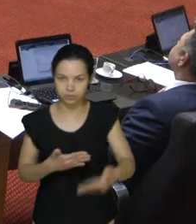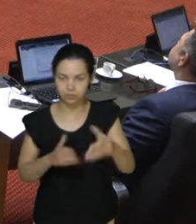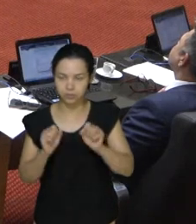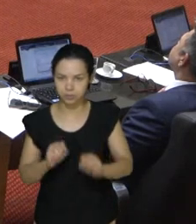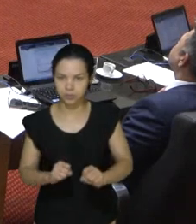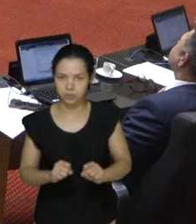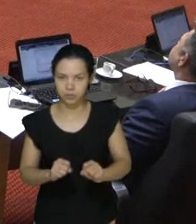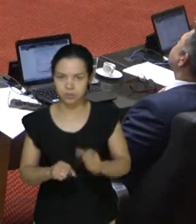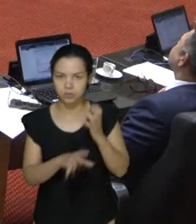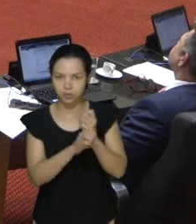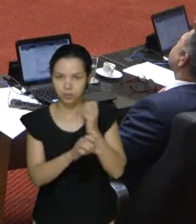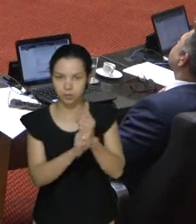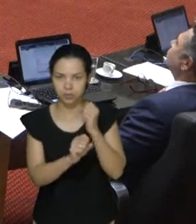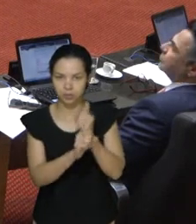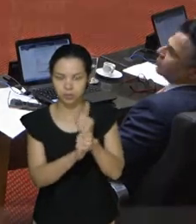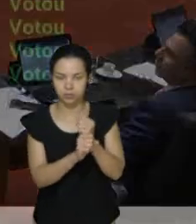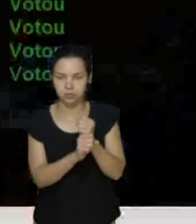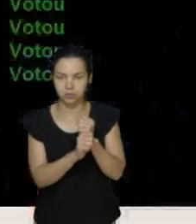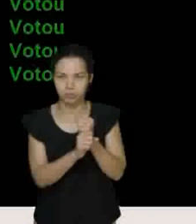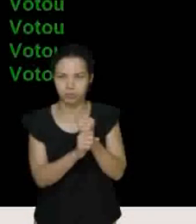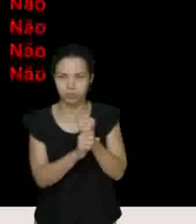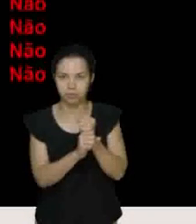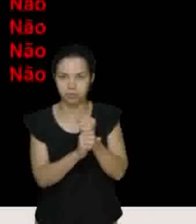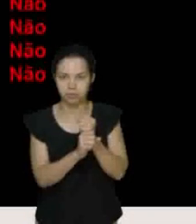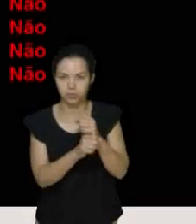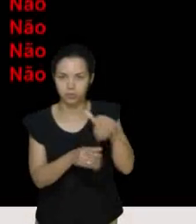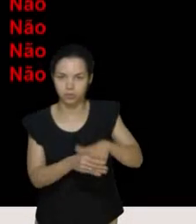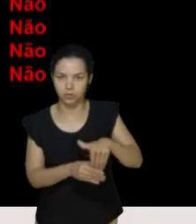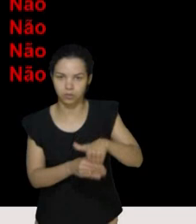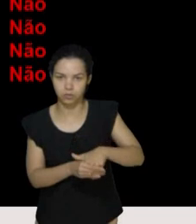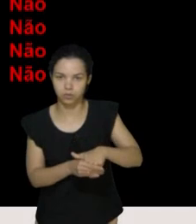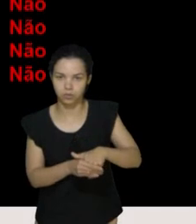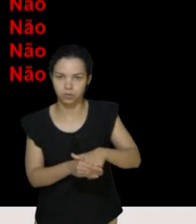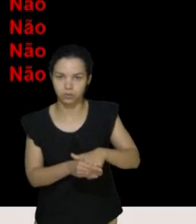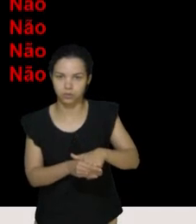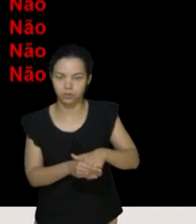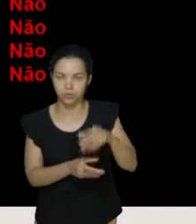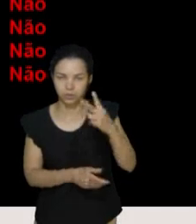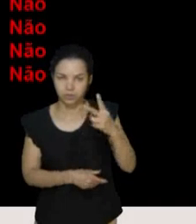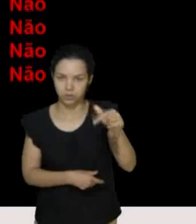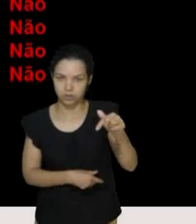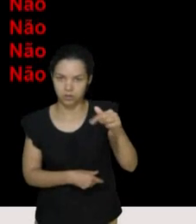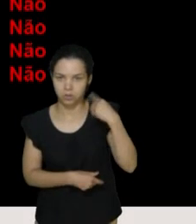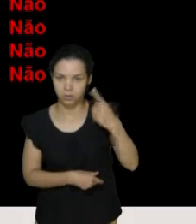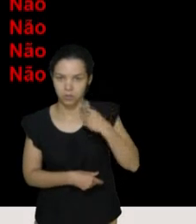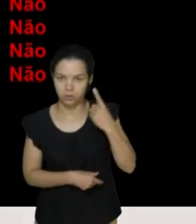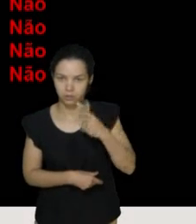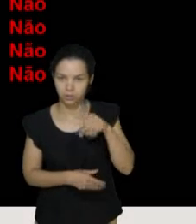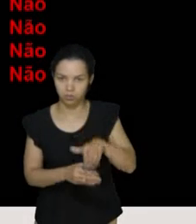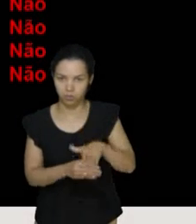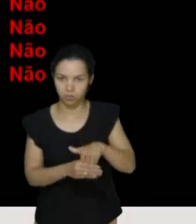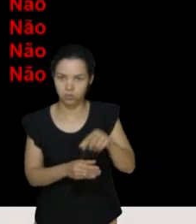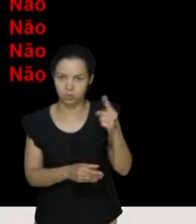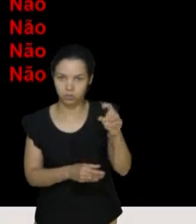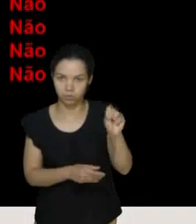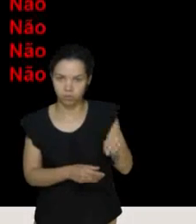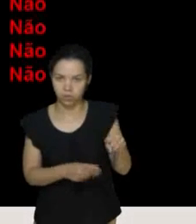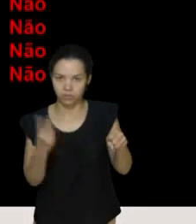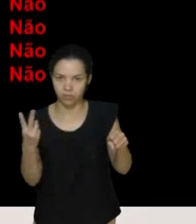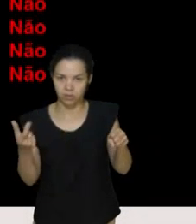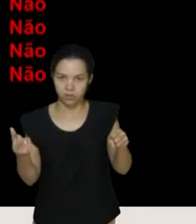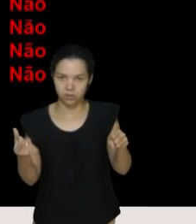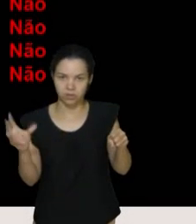podemos colher o resultado. Votaram, senhores, 27 deputados. Um sim, 26